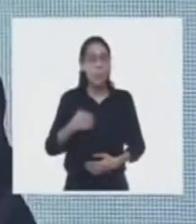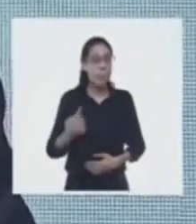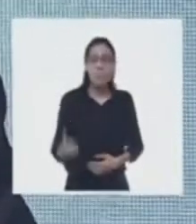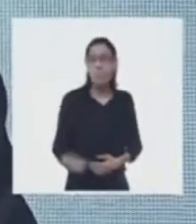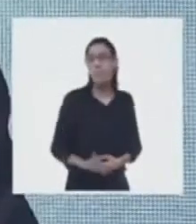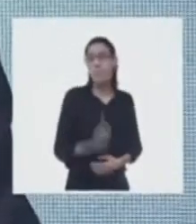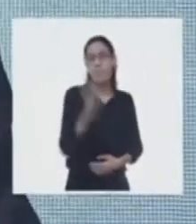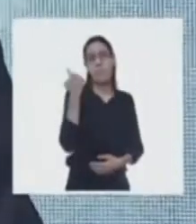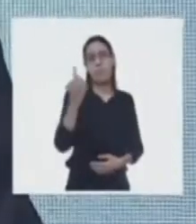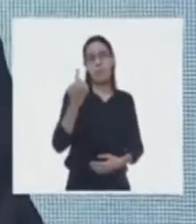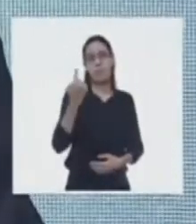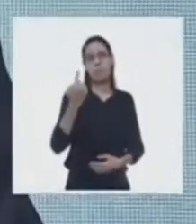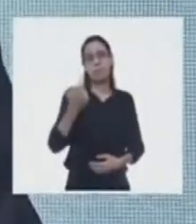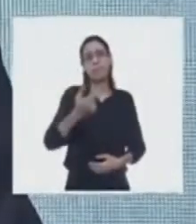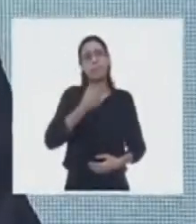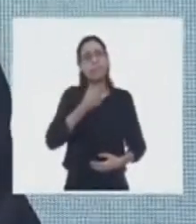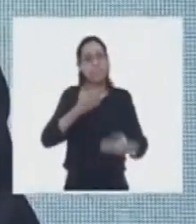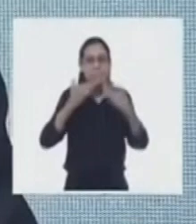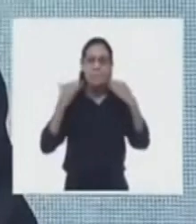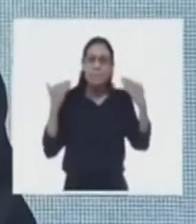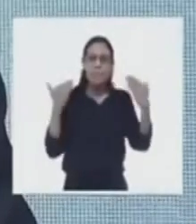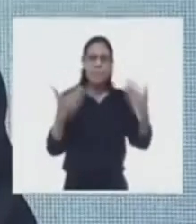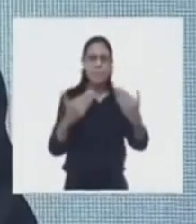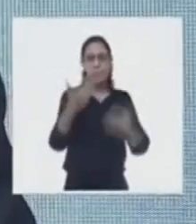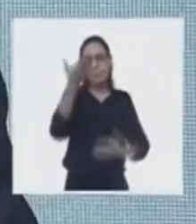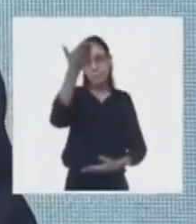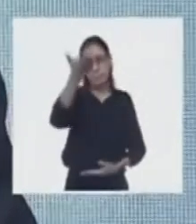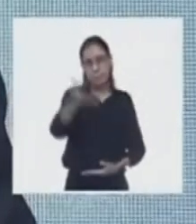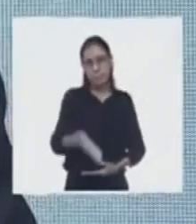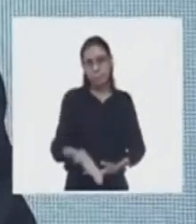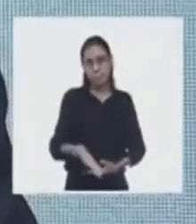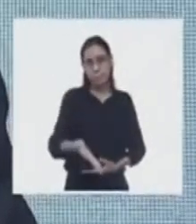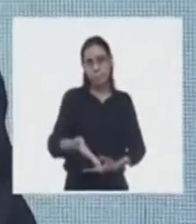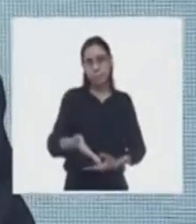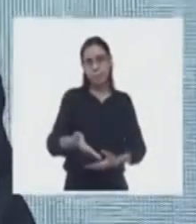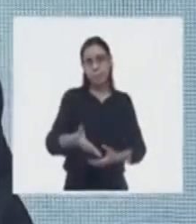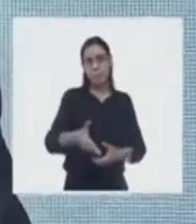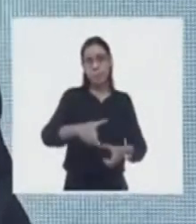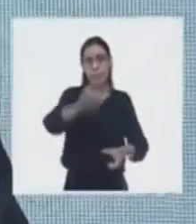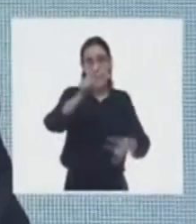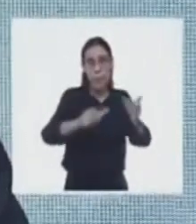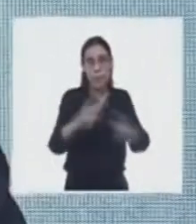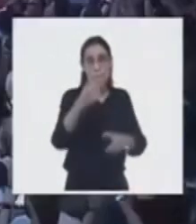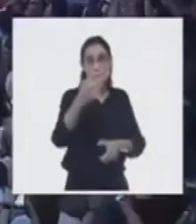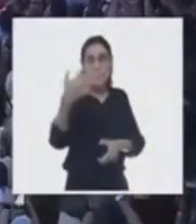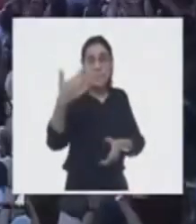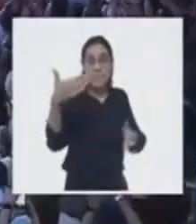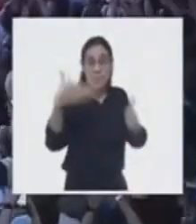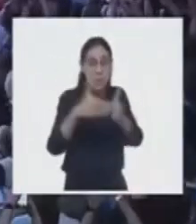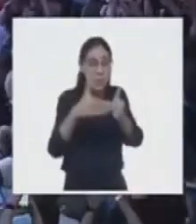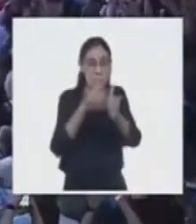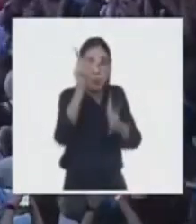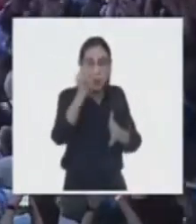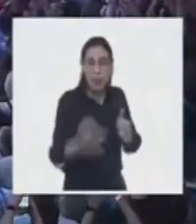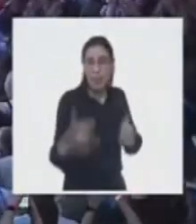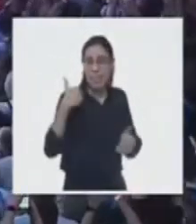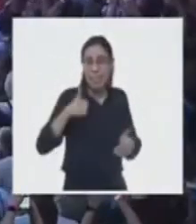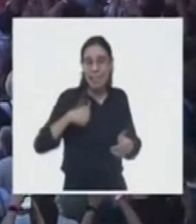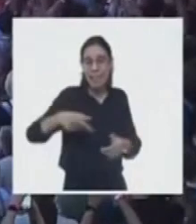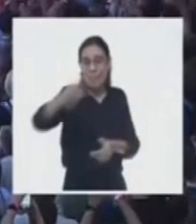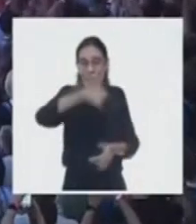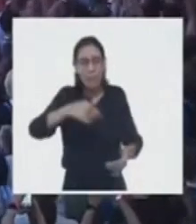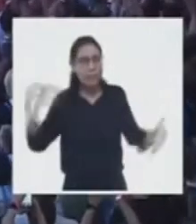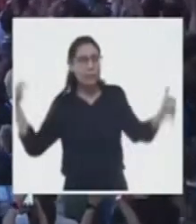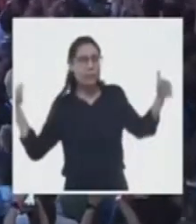surpreendente. Se nós levarmos em consideração as pesquisas de intenção de voto, assim como o resultado das primárias, não era